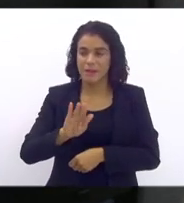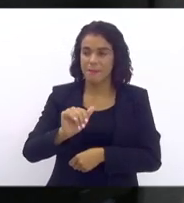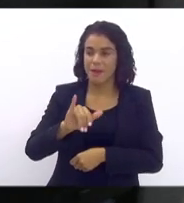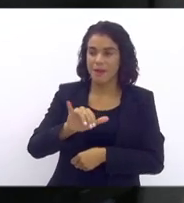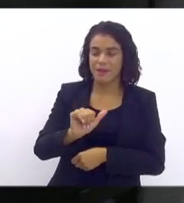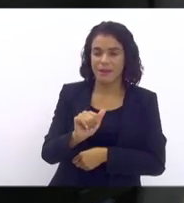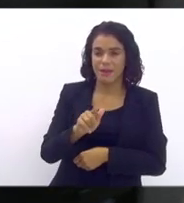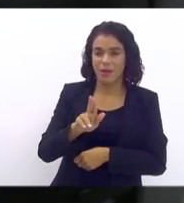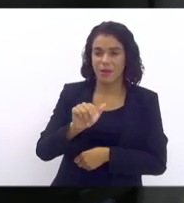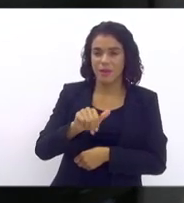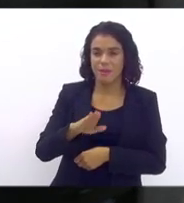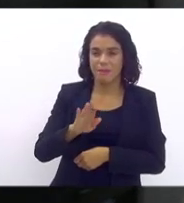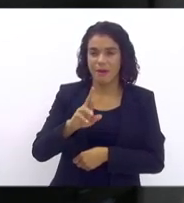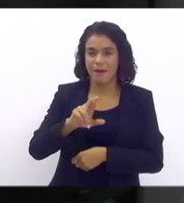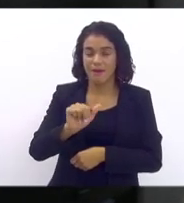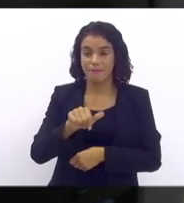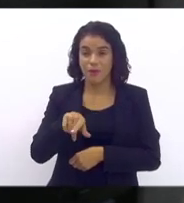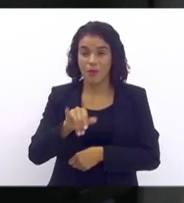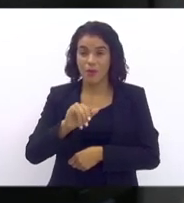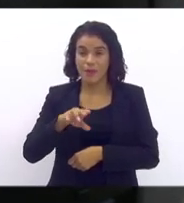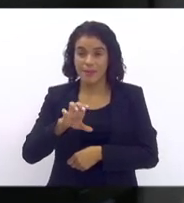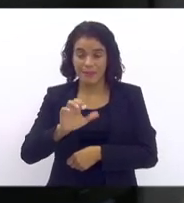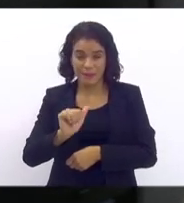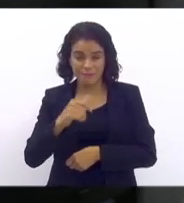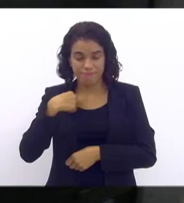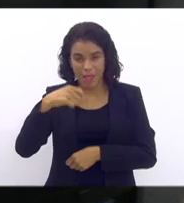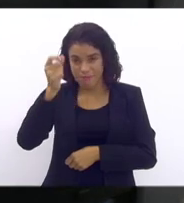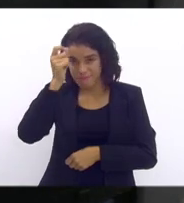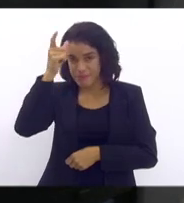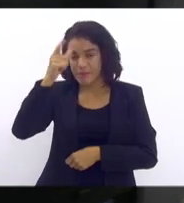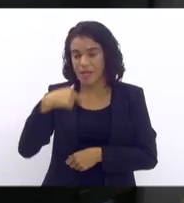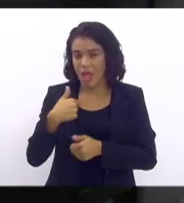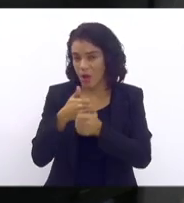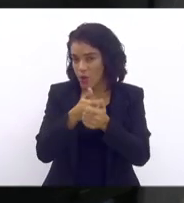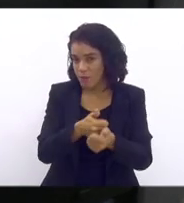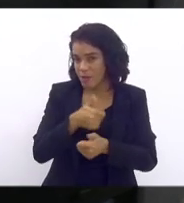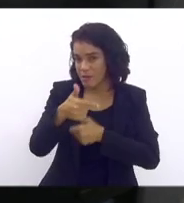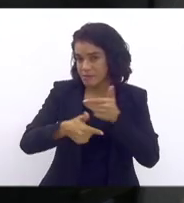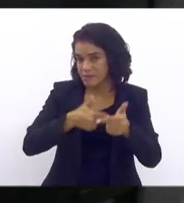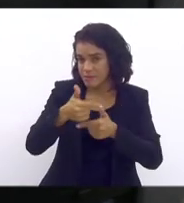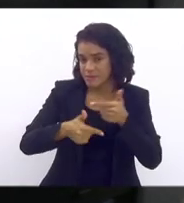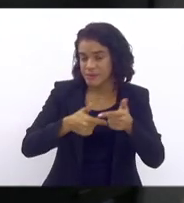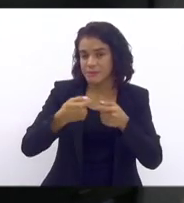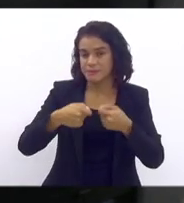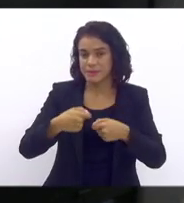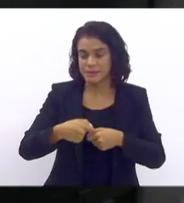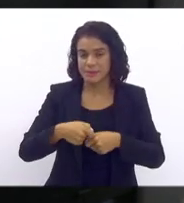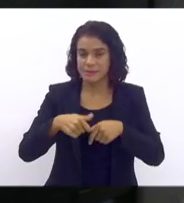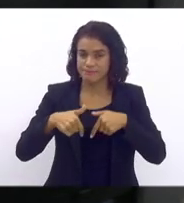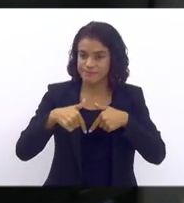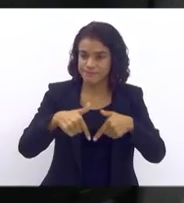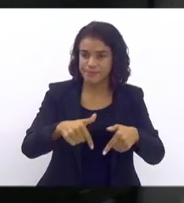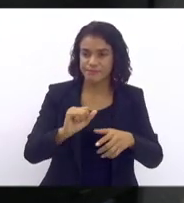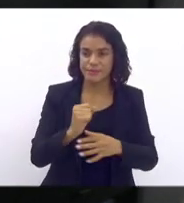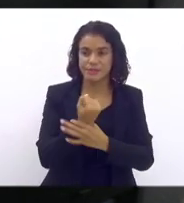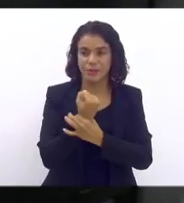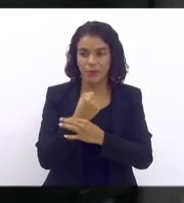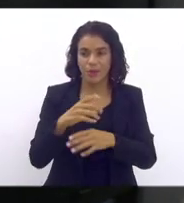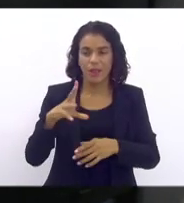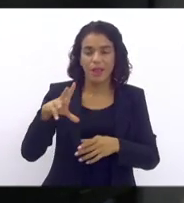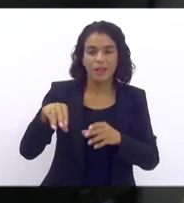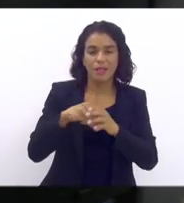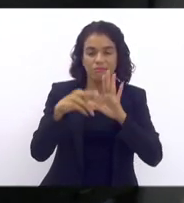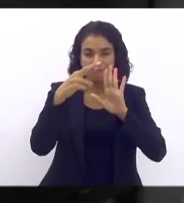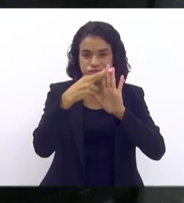aí Pergunta o iné tem conhecimento e tem acompanhado Essas atividades que devem ser realizadas de forma segura e dentro das